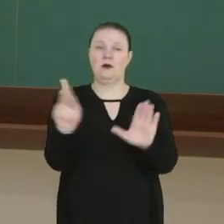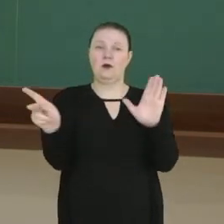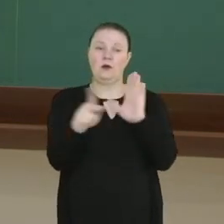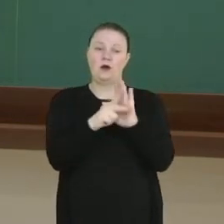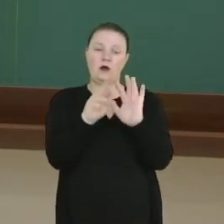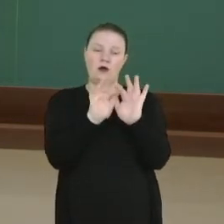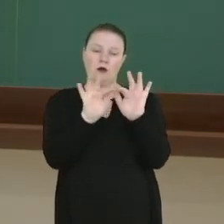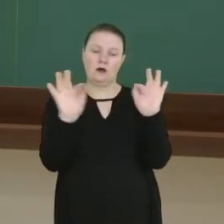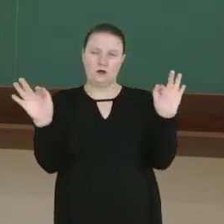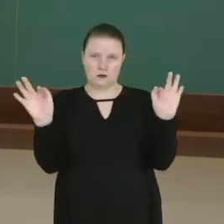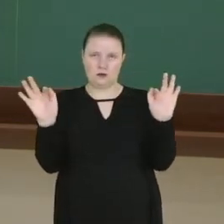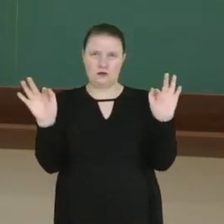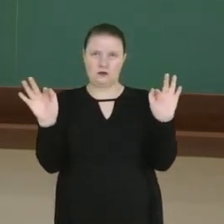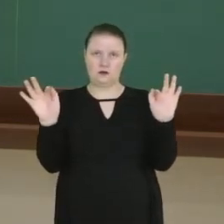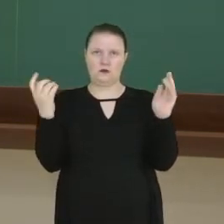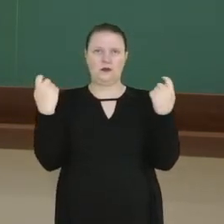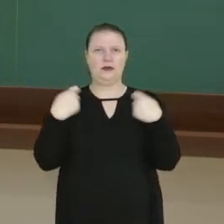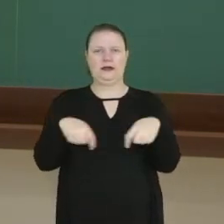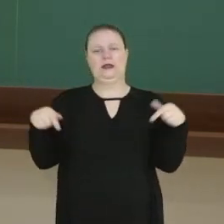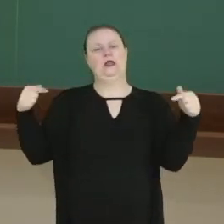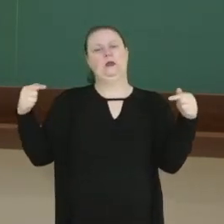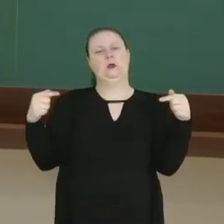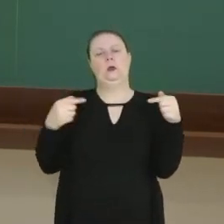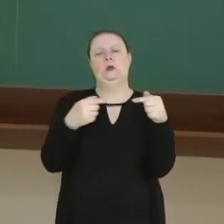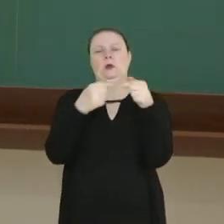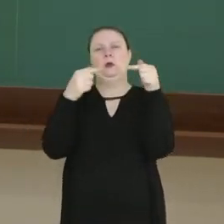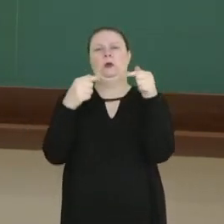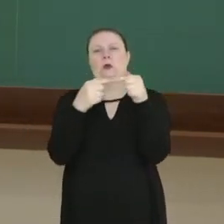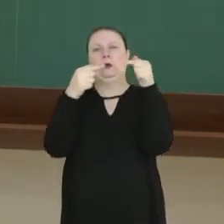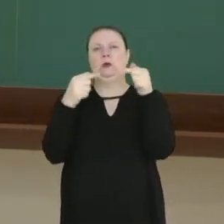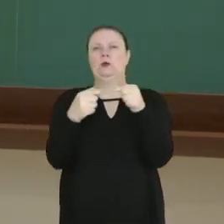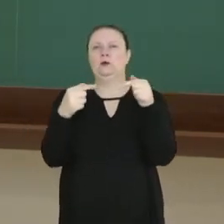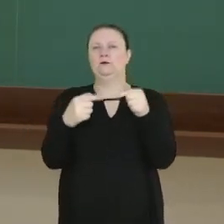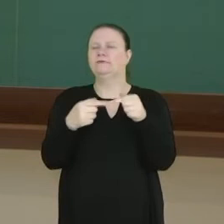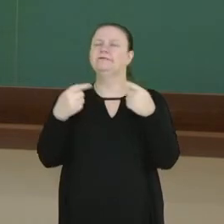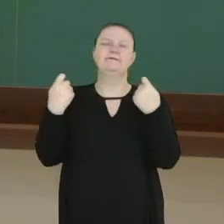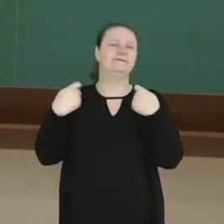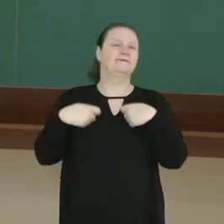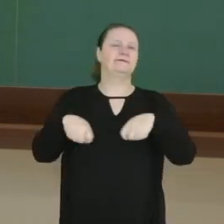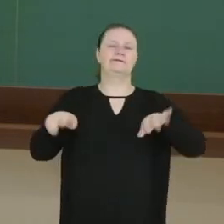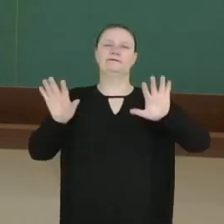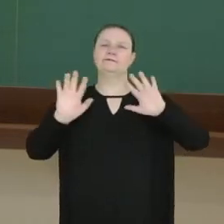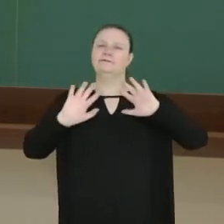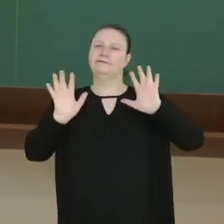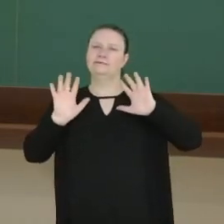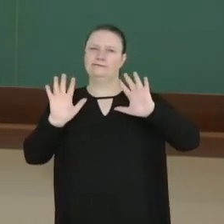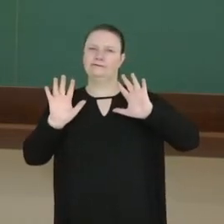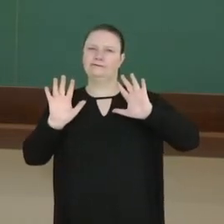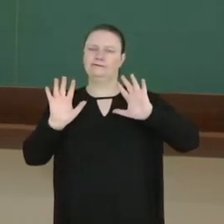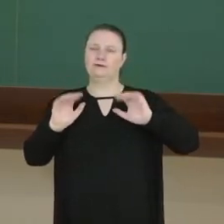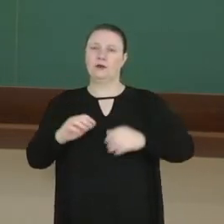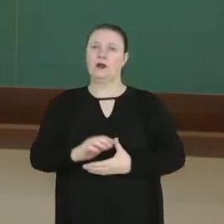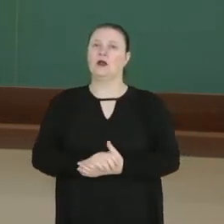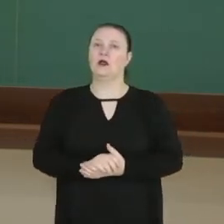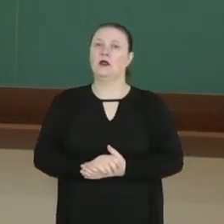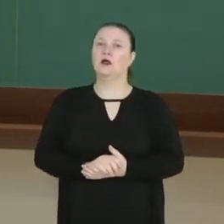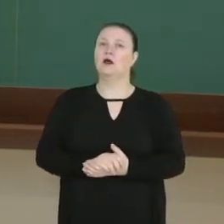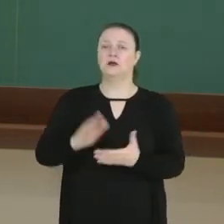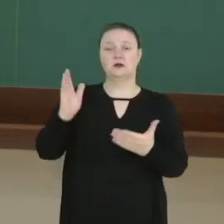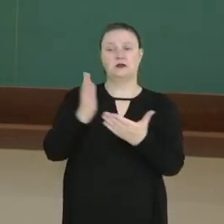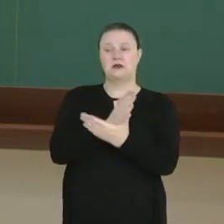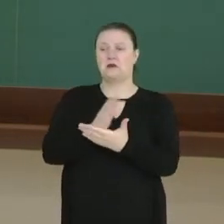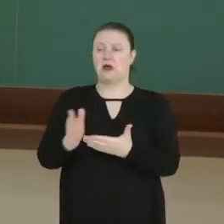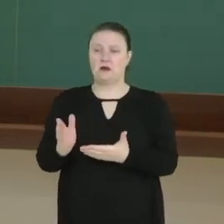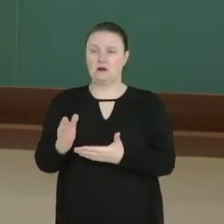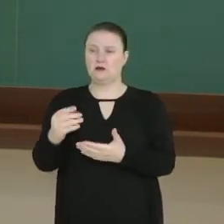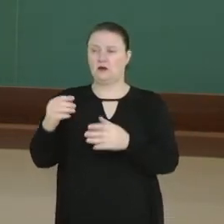preciso ter, né, uma combinação de elementos para que elas tenham ali sentido completo. Então, separadamente,